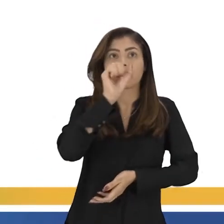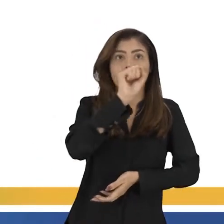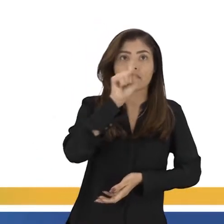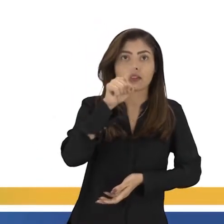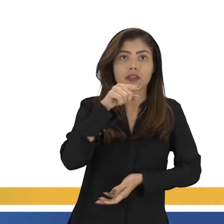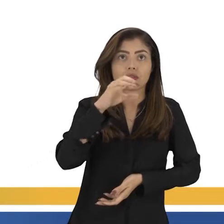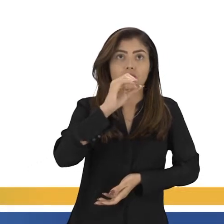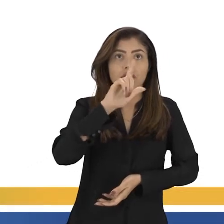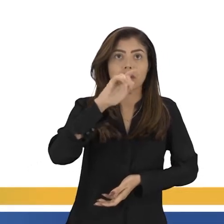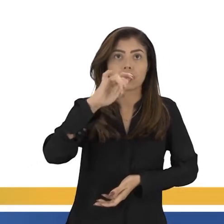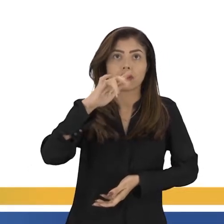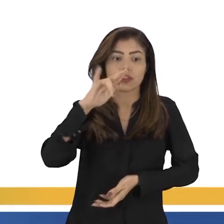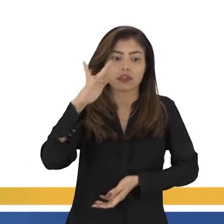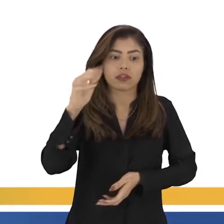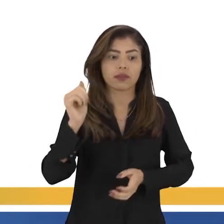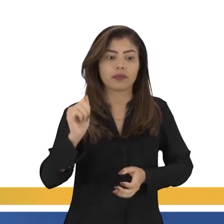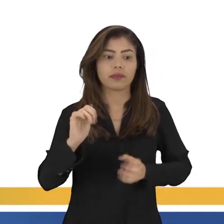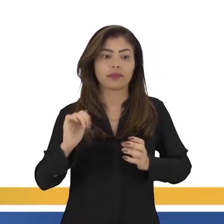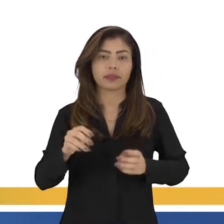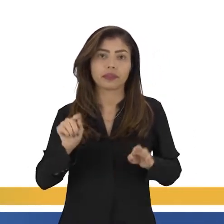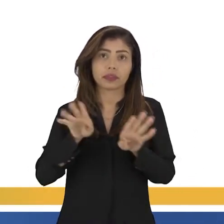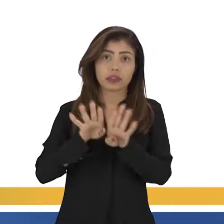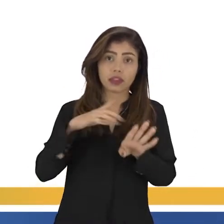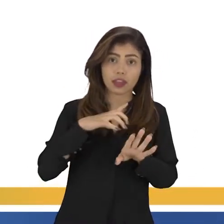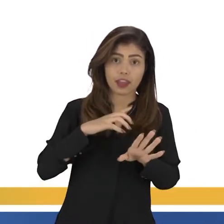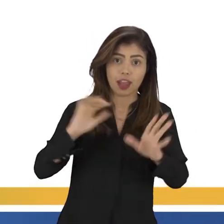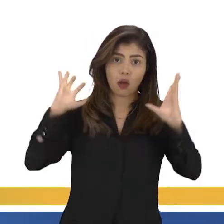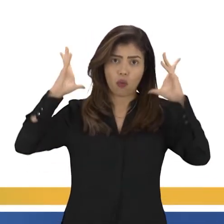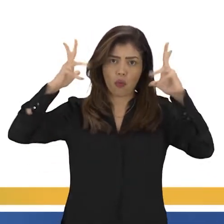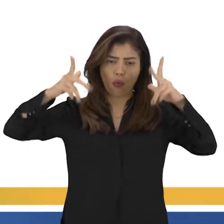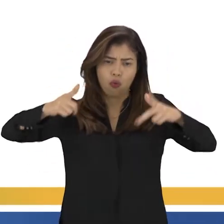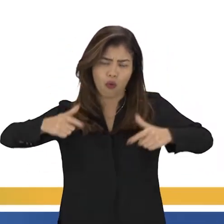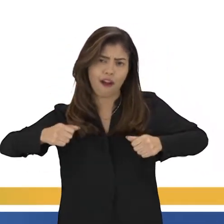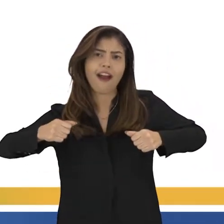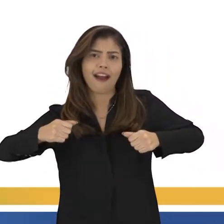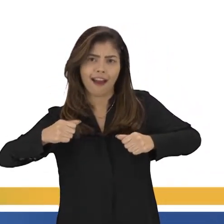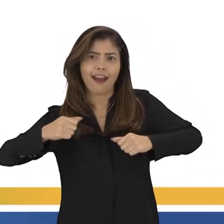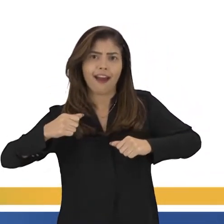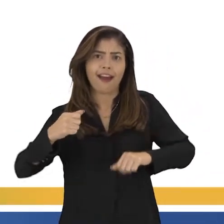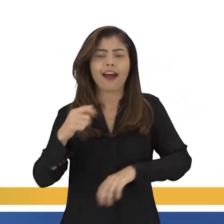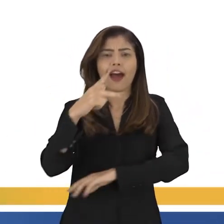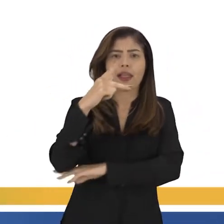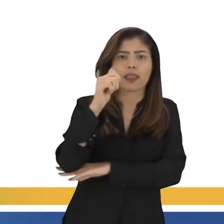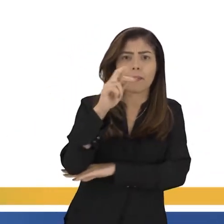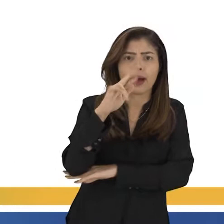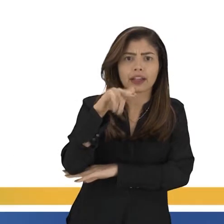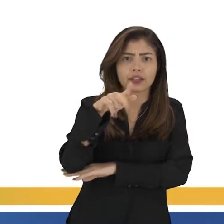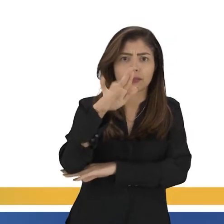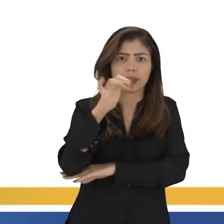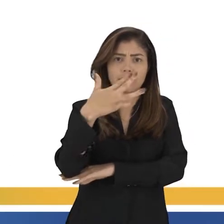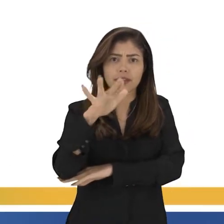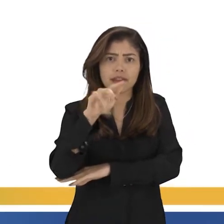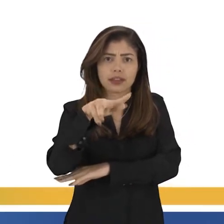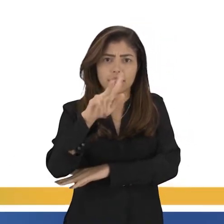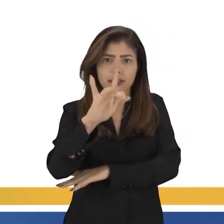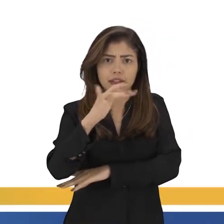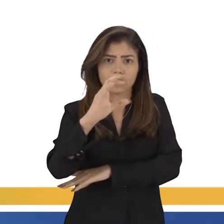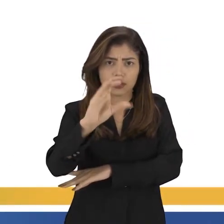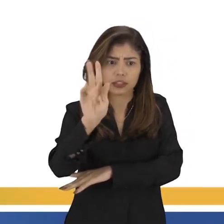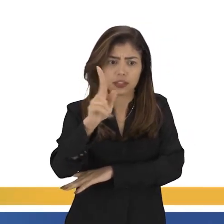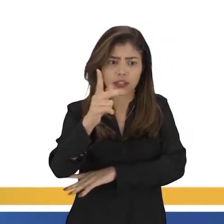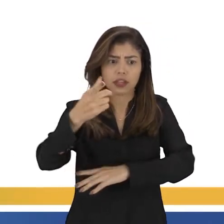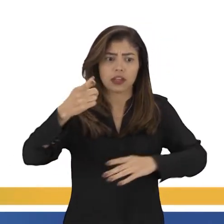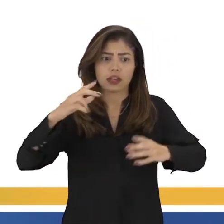só, eu trouxe para vocês uma imagem, o Rei Leão, que nunca foi no zoológico, lá no Parque Chico Mendes, e olhou no olho da onça e sentiu aquela força